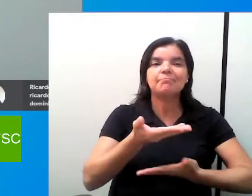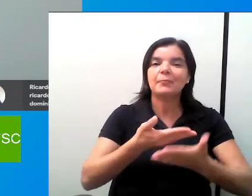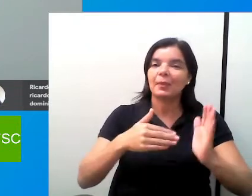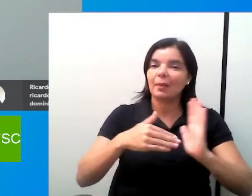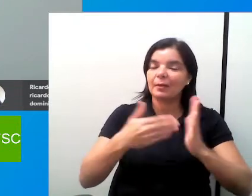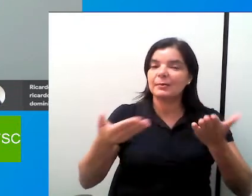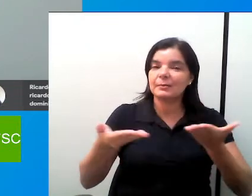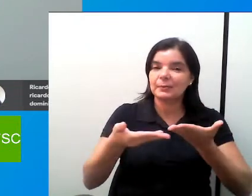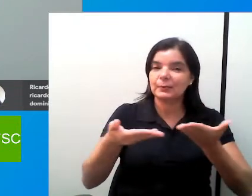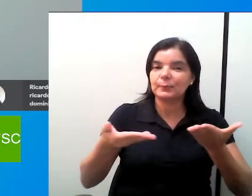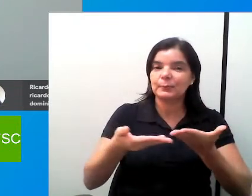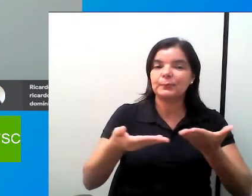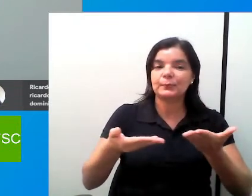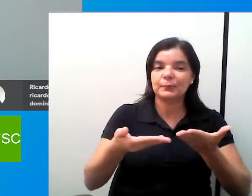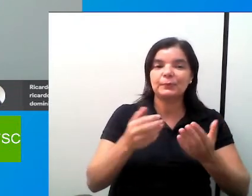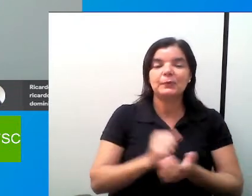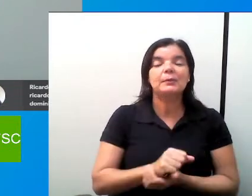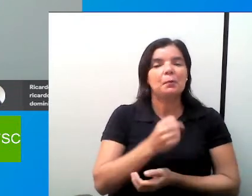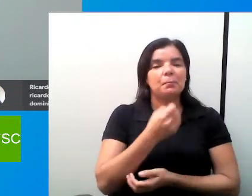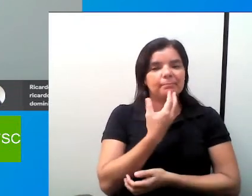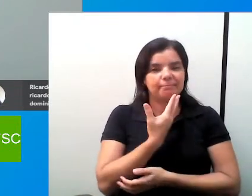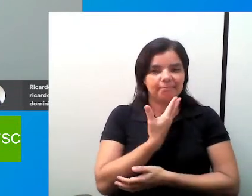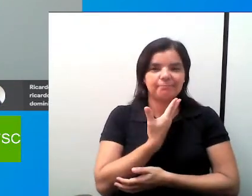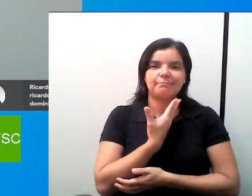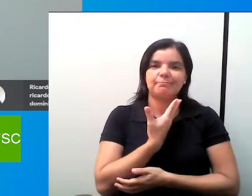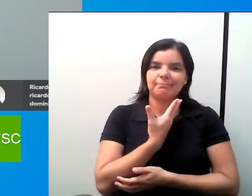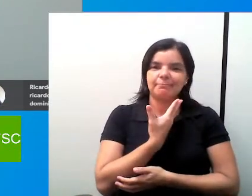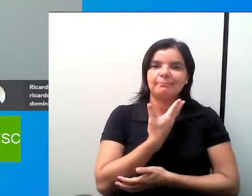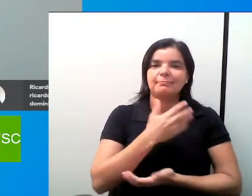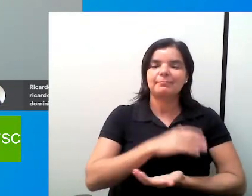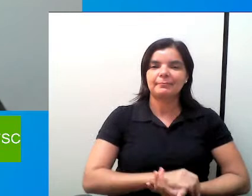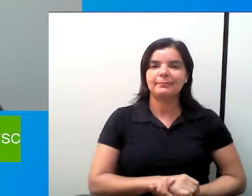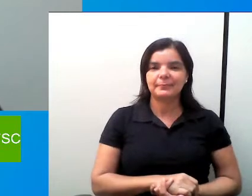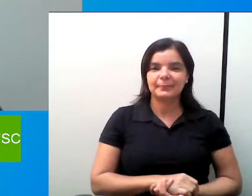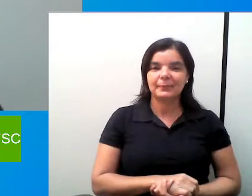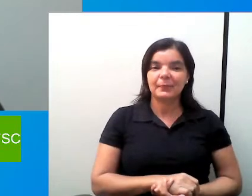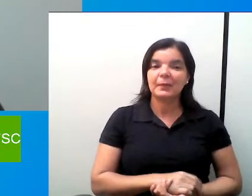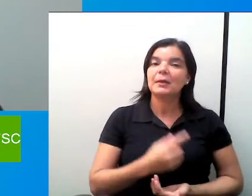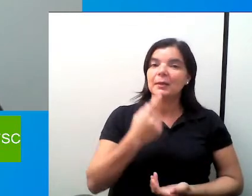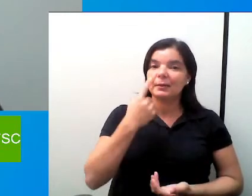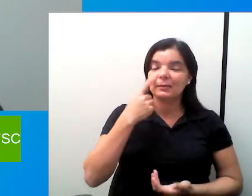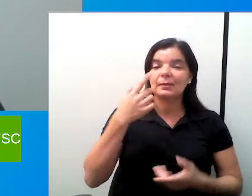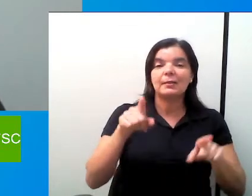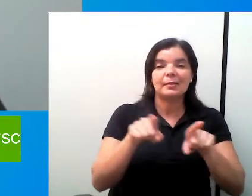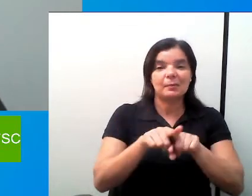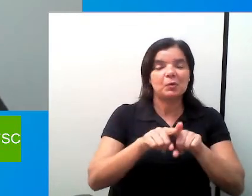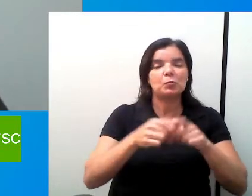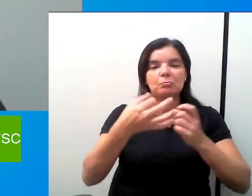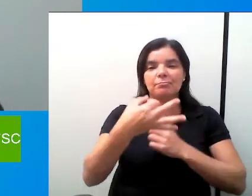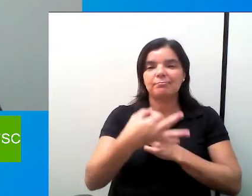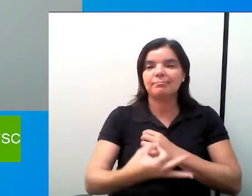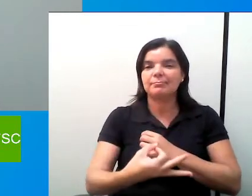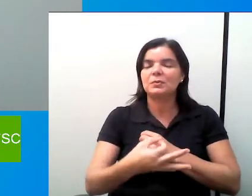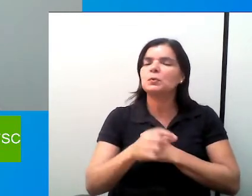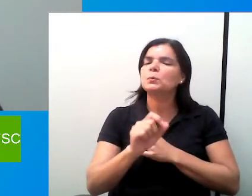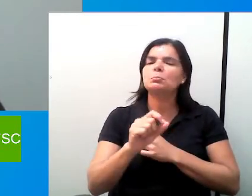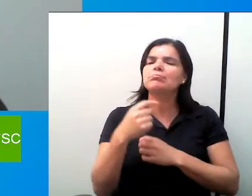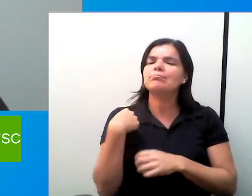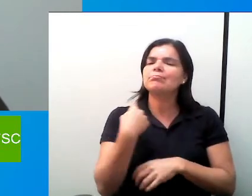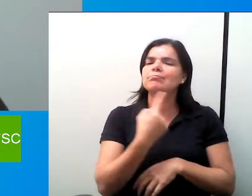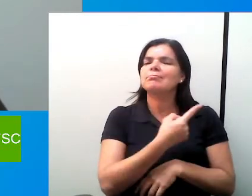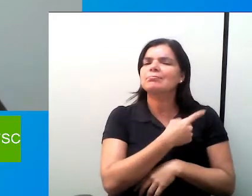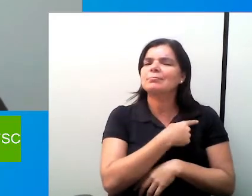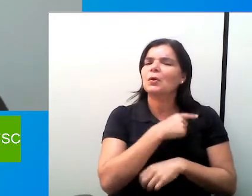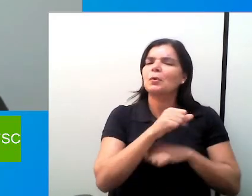hoje, né? Então, foi muito, muito rico, tá? E tem dado muito certo. O que que nós gostaríamos